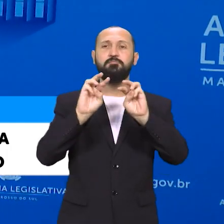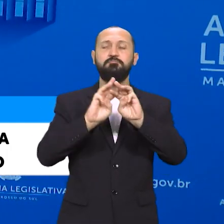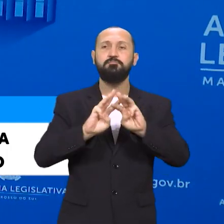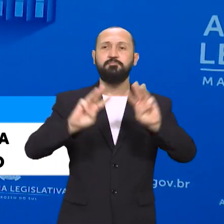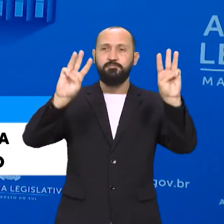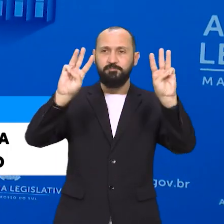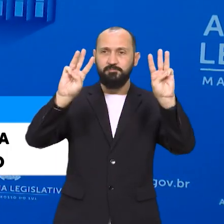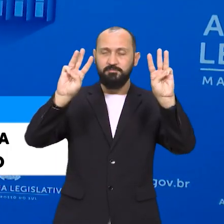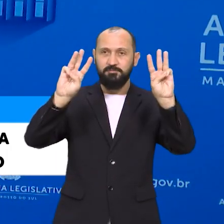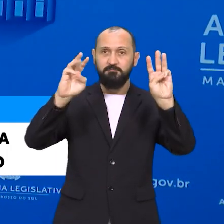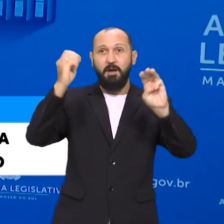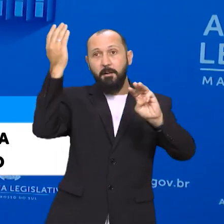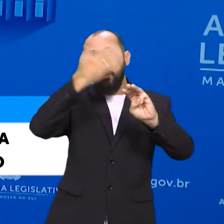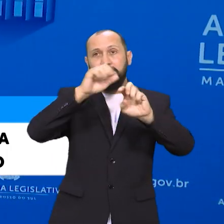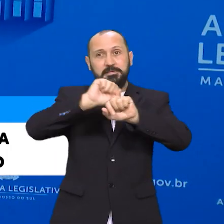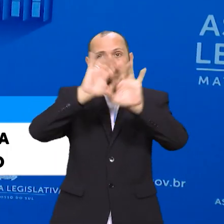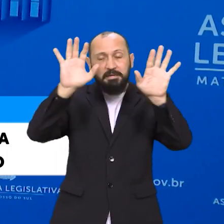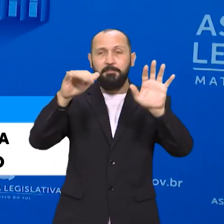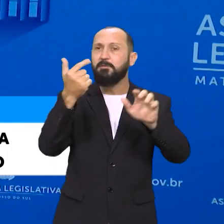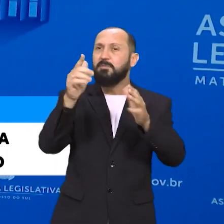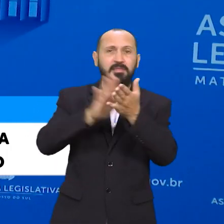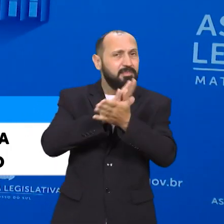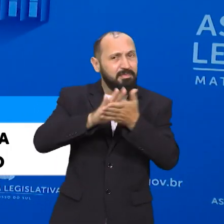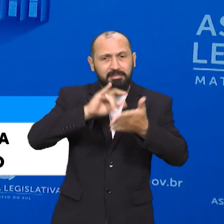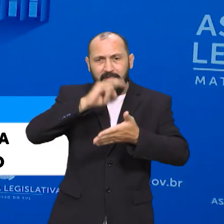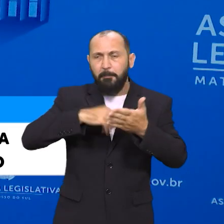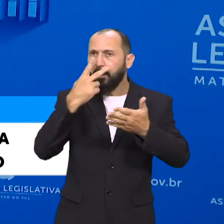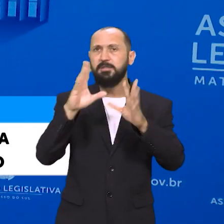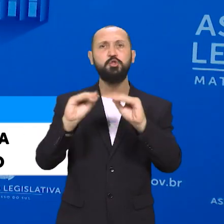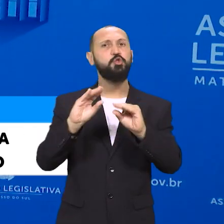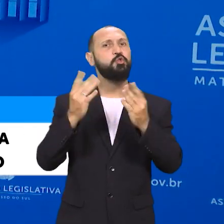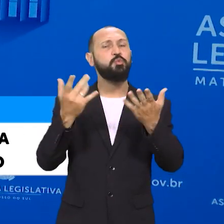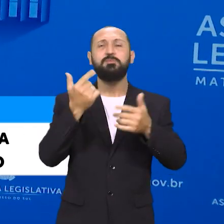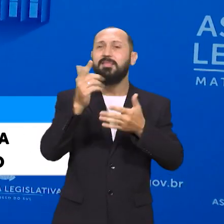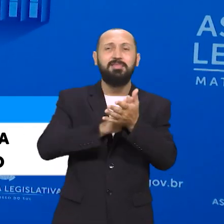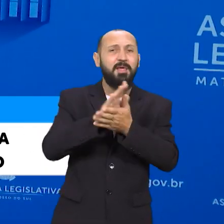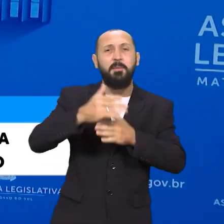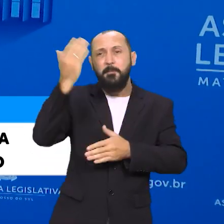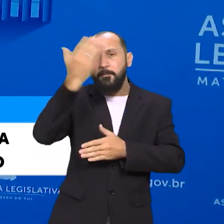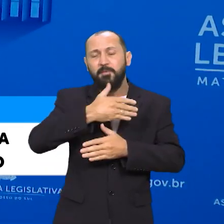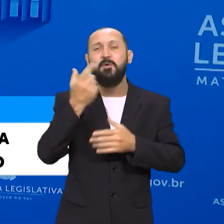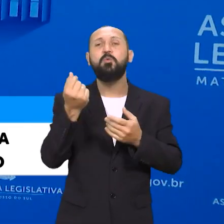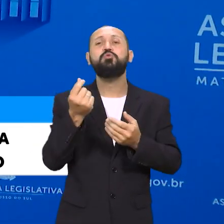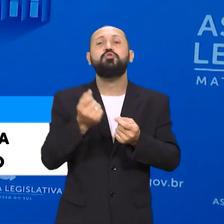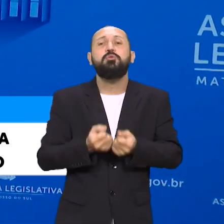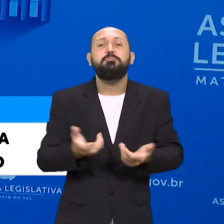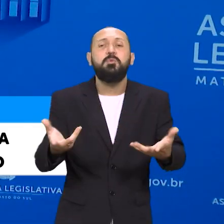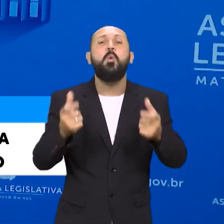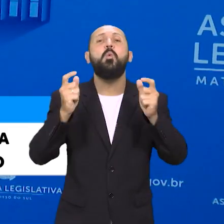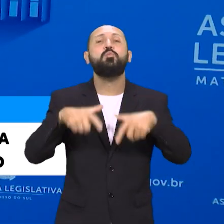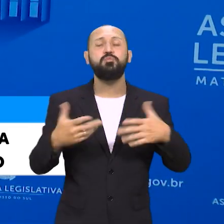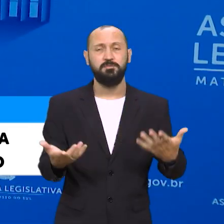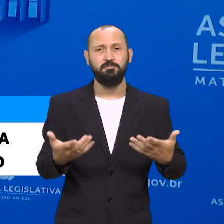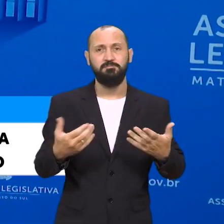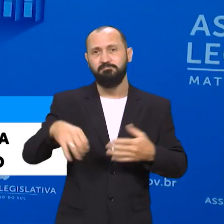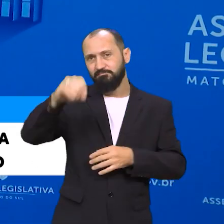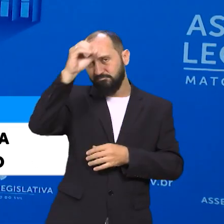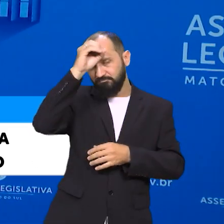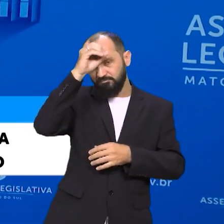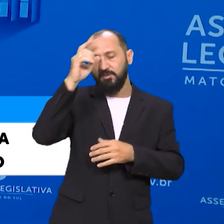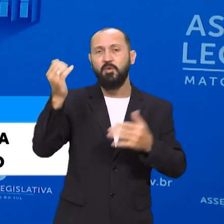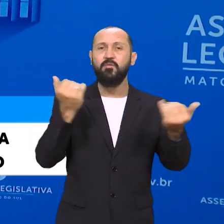que na realidade é um portal da escuridão. Não tem dados, não tem nota fiscal, não sabemos exatamente aonde está indo o dinheiro do servidor. Com